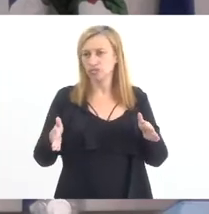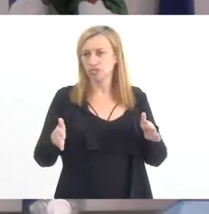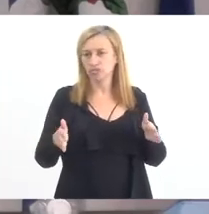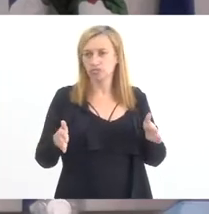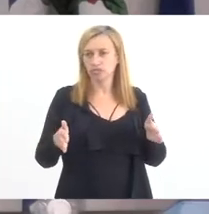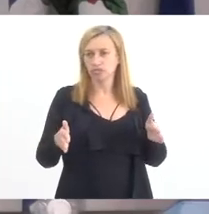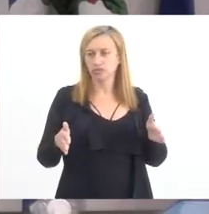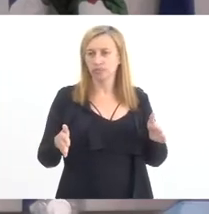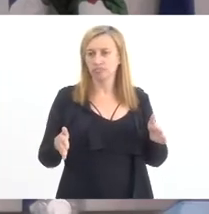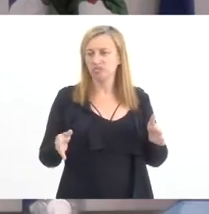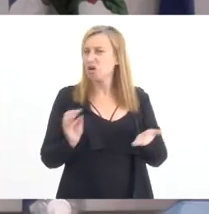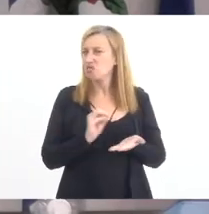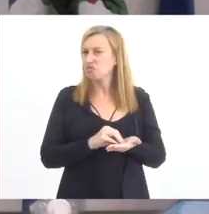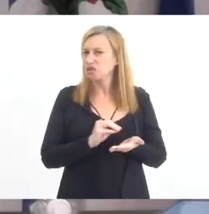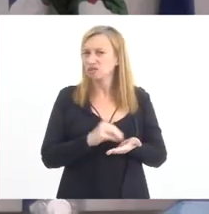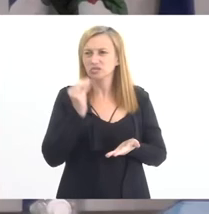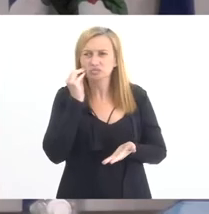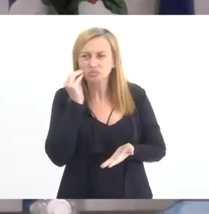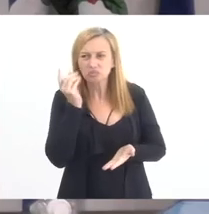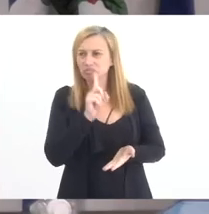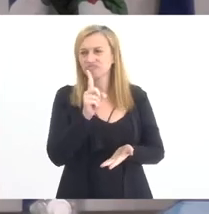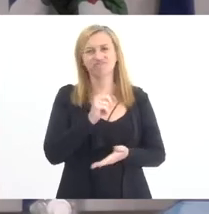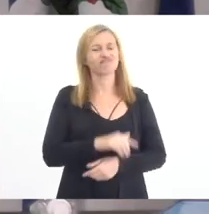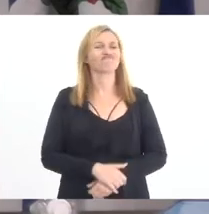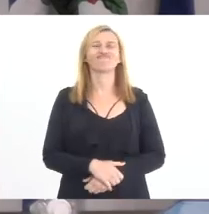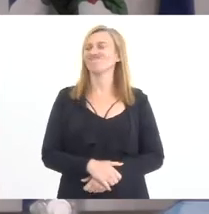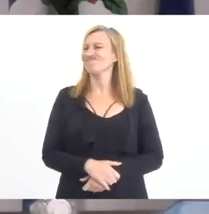Não foi por falta de tentativa.